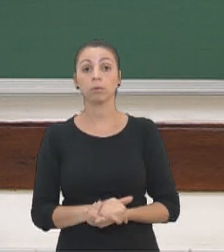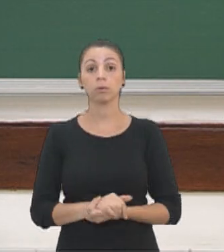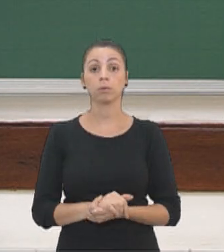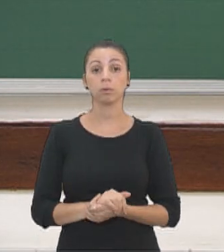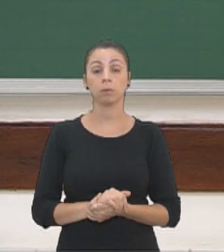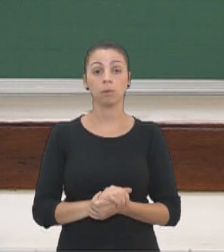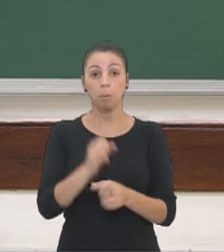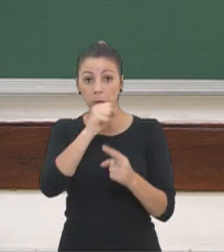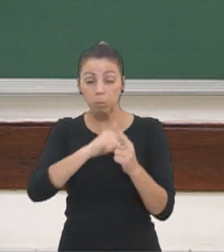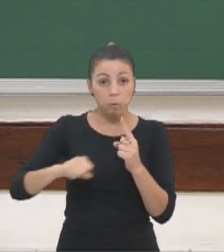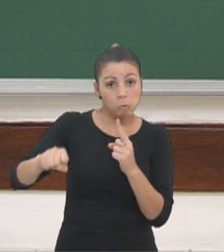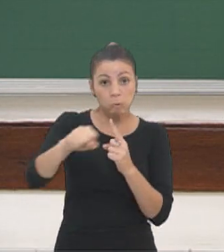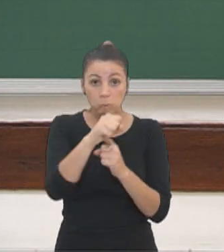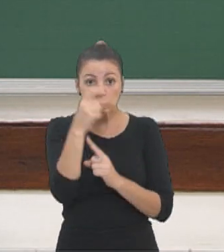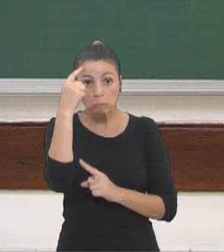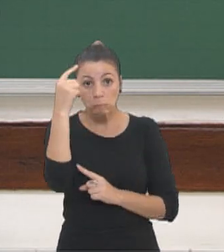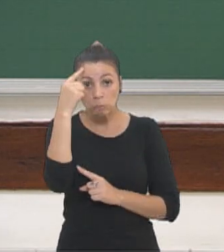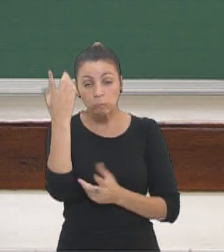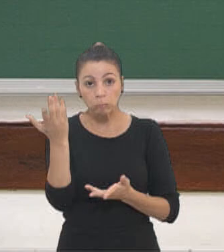pensamento social.